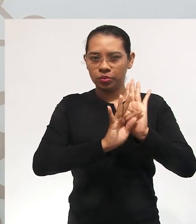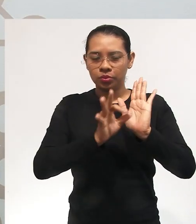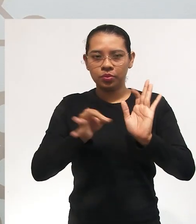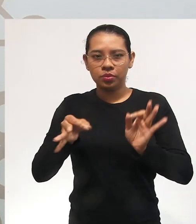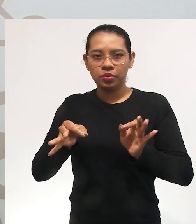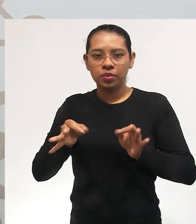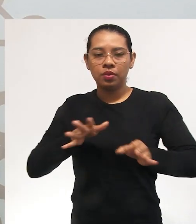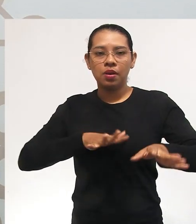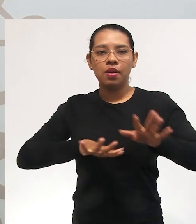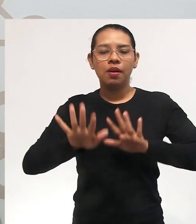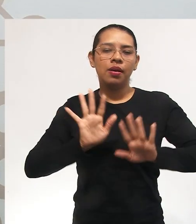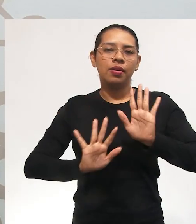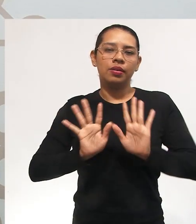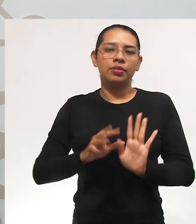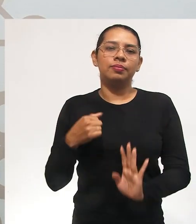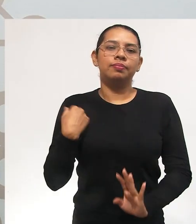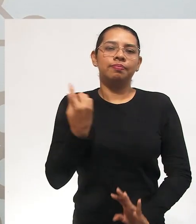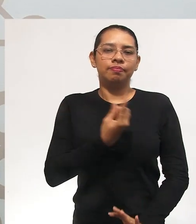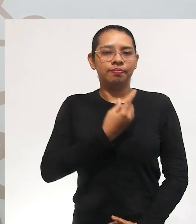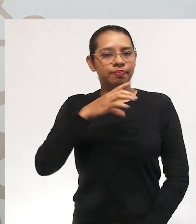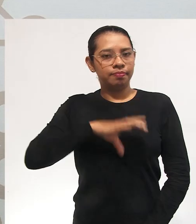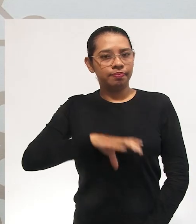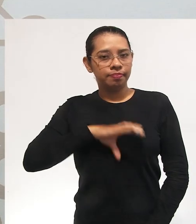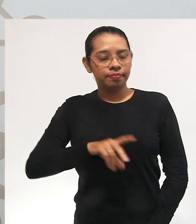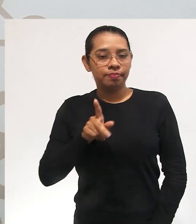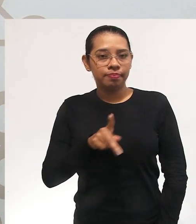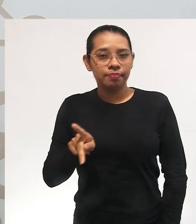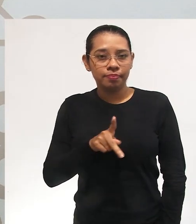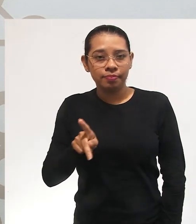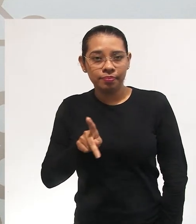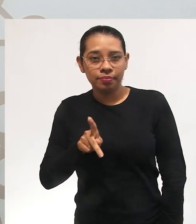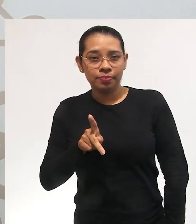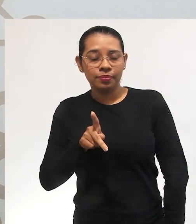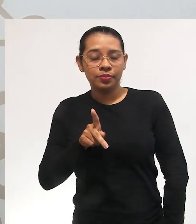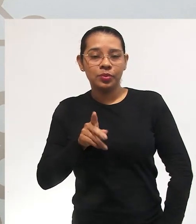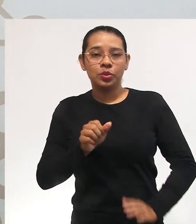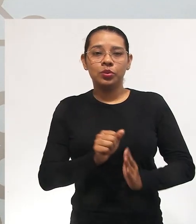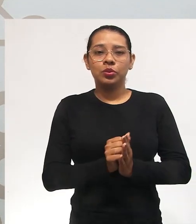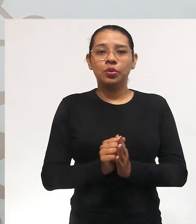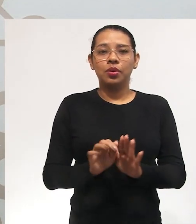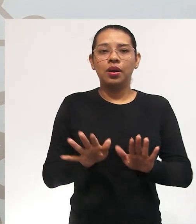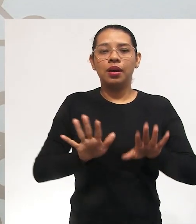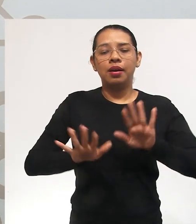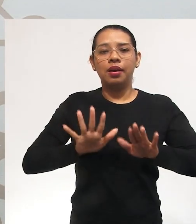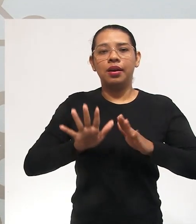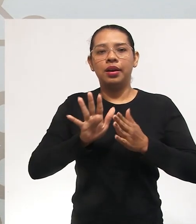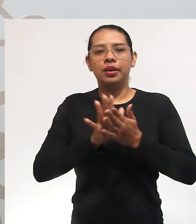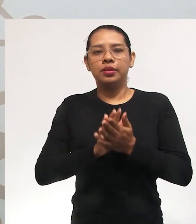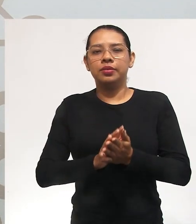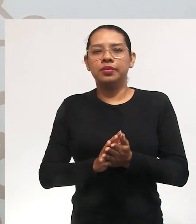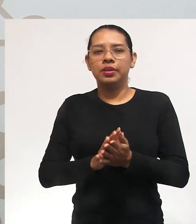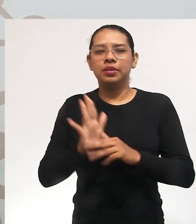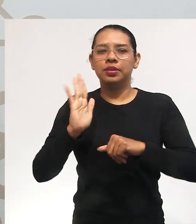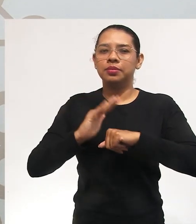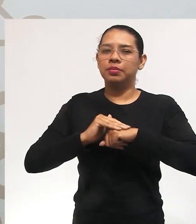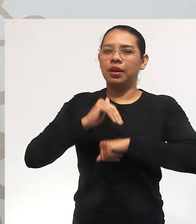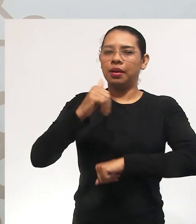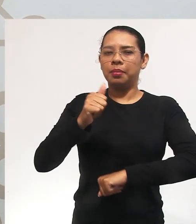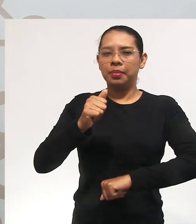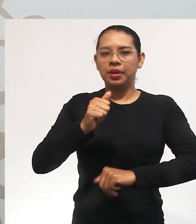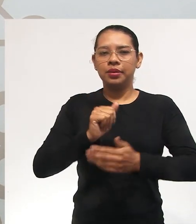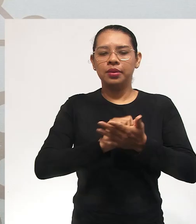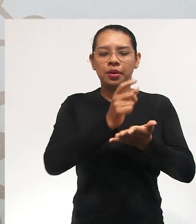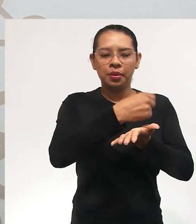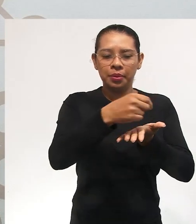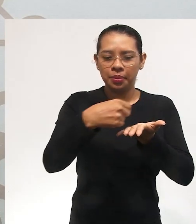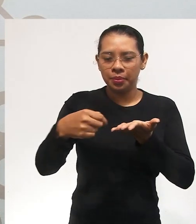língua portuguesa, acaba privilegiando os textos escritos aos orais, né? Por